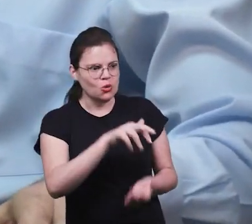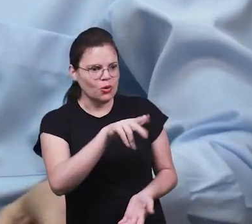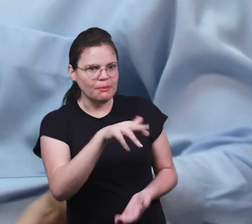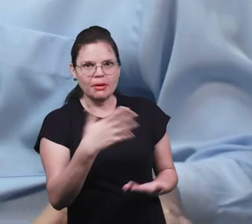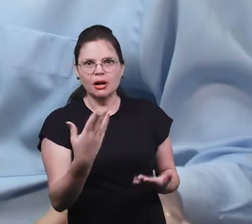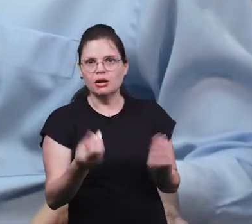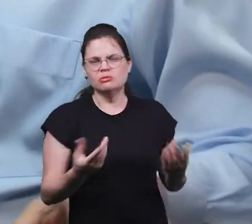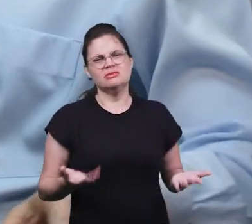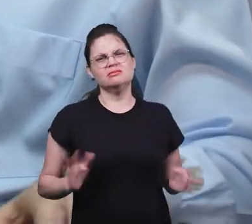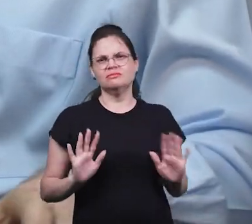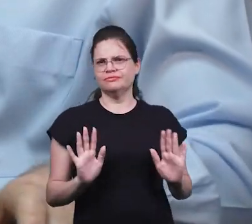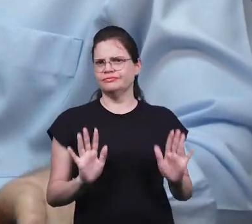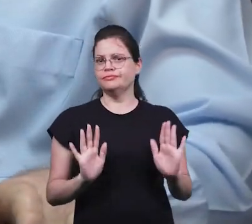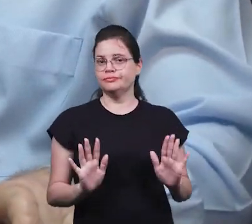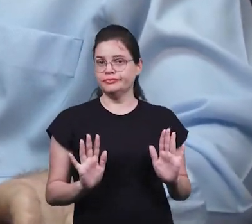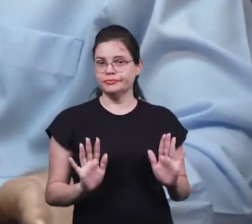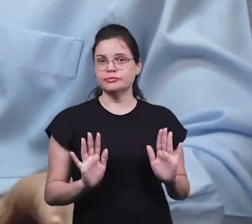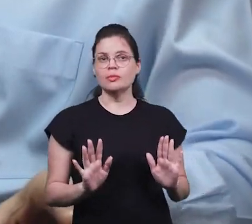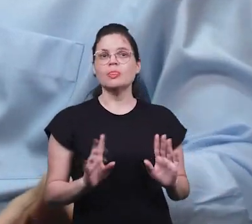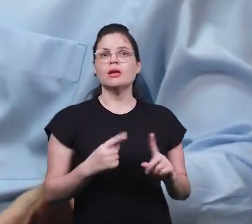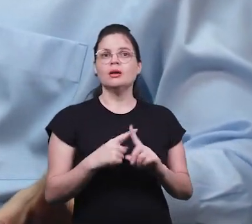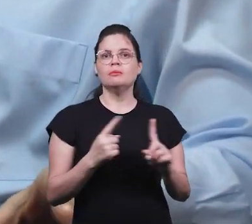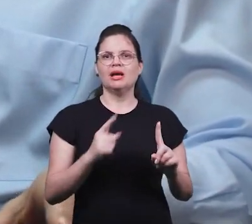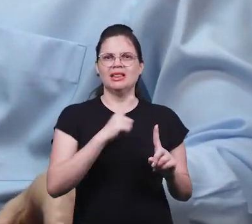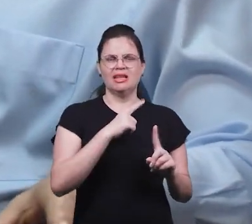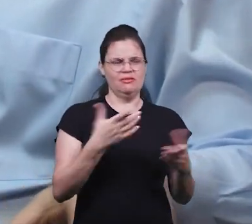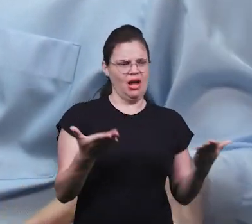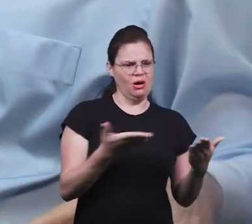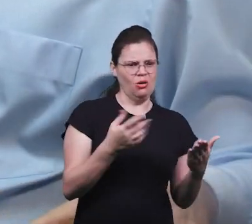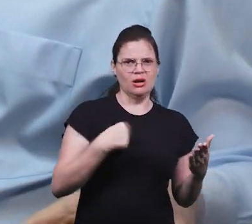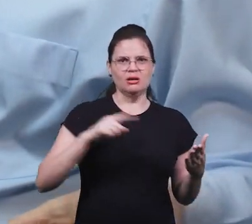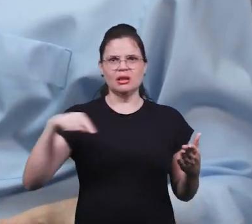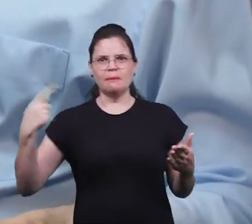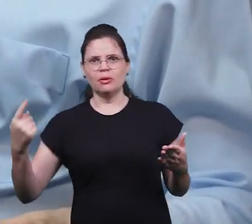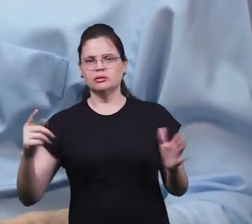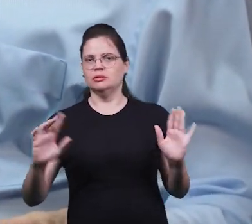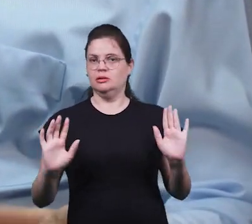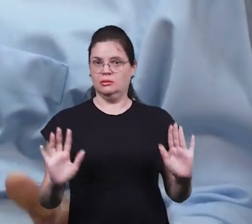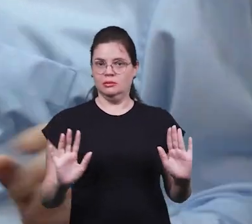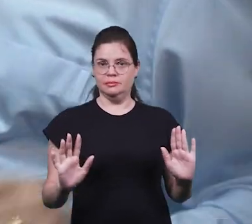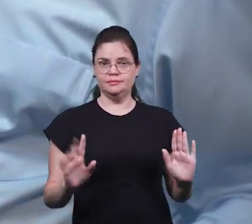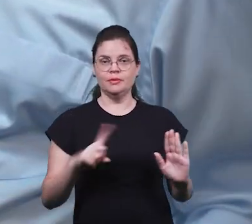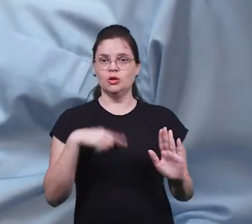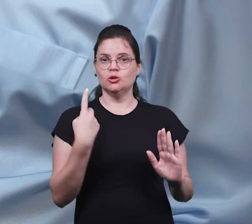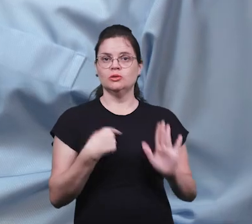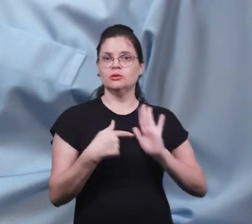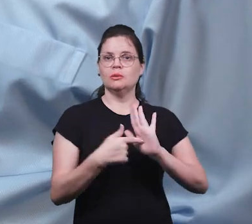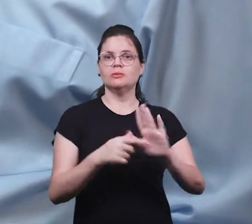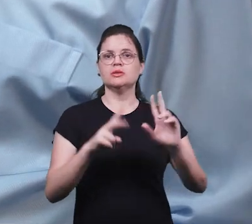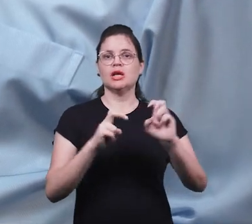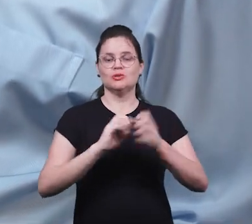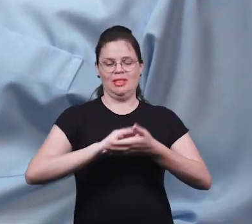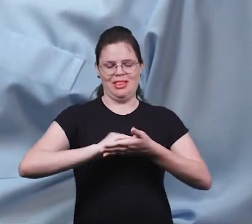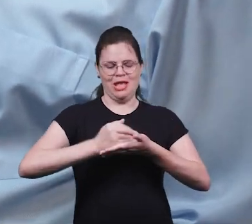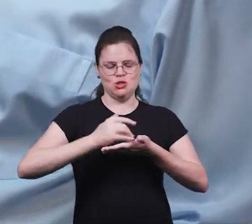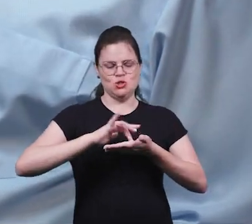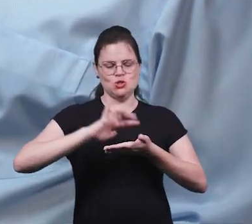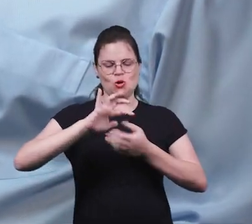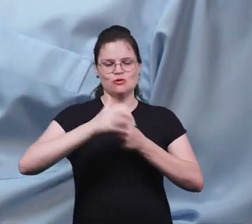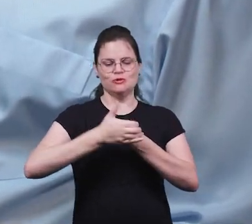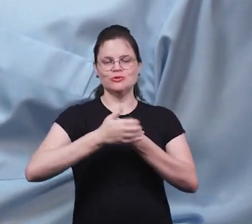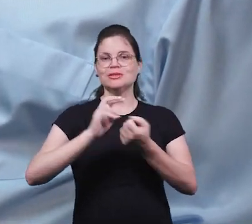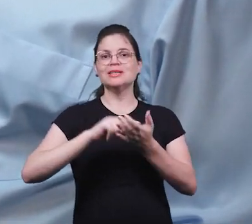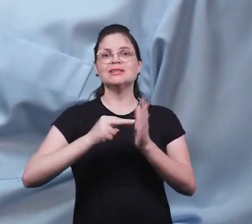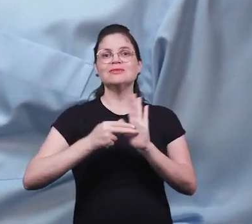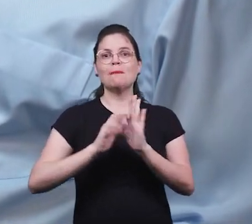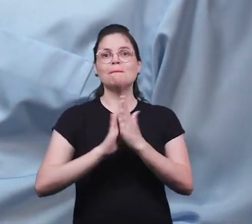dinossauro existiu. Foi nessa dispensação, teve uma dispensação anterior. Eu quero dizer para você o seguinte, no que nós estamos tratando do tesouro escondido, isso não faz diferença